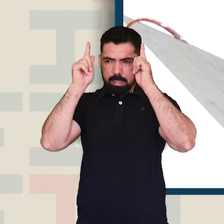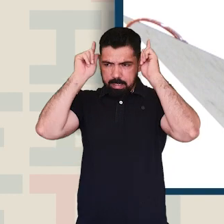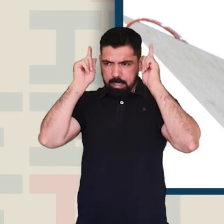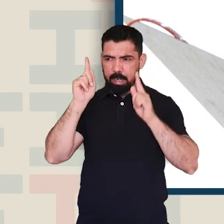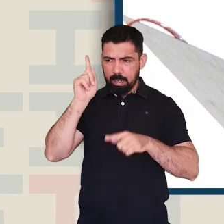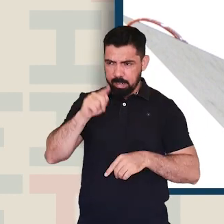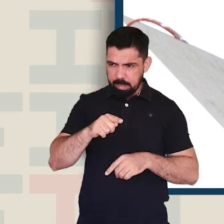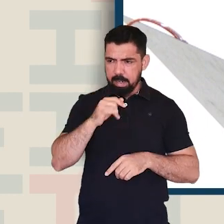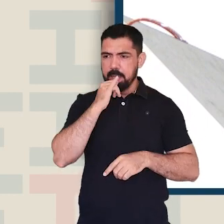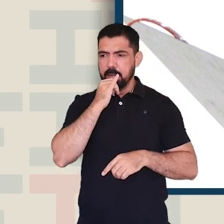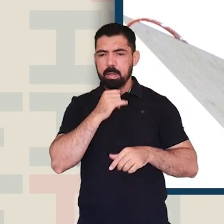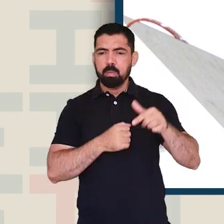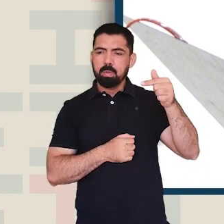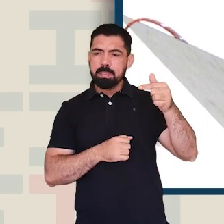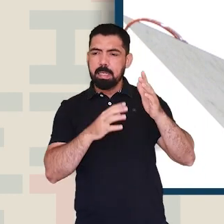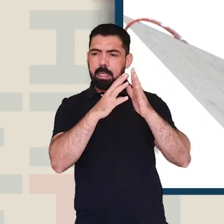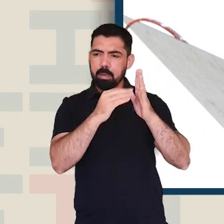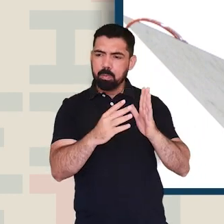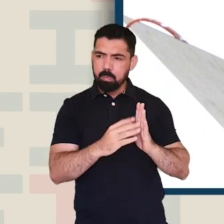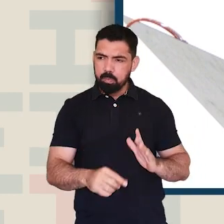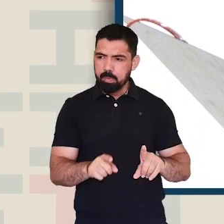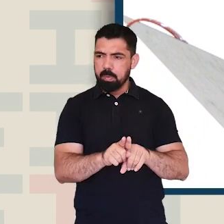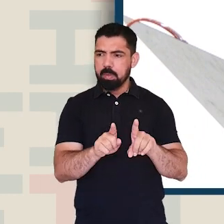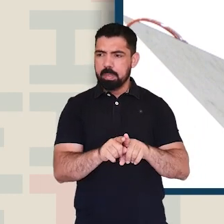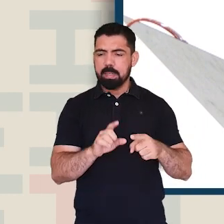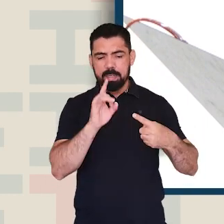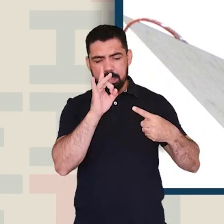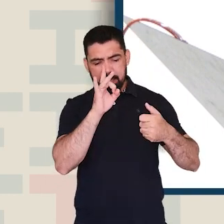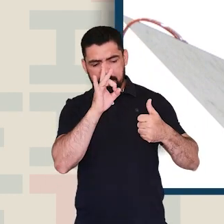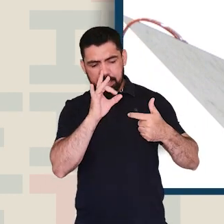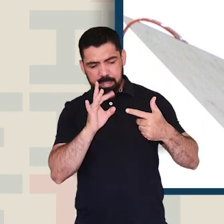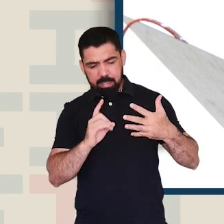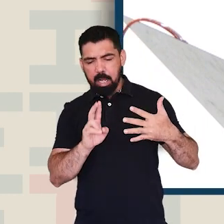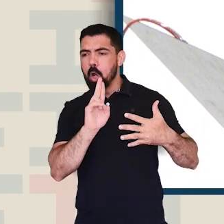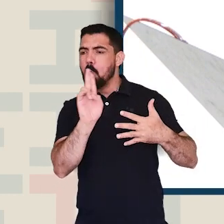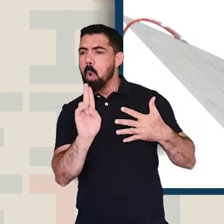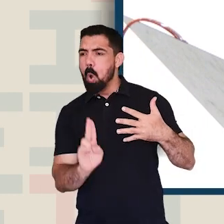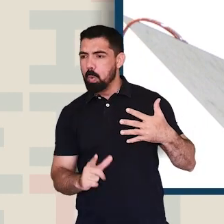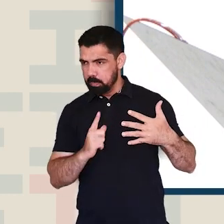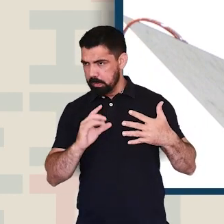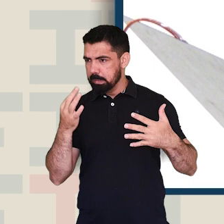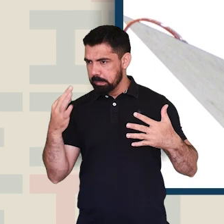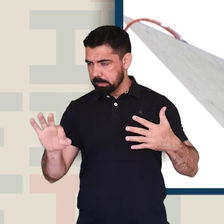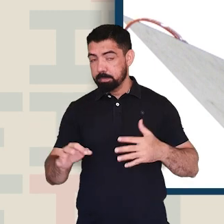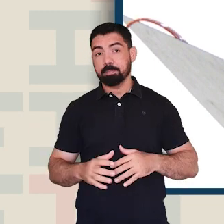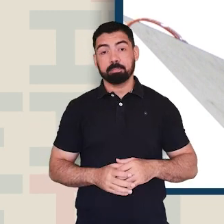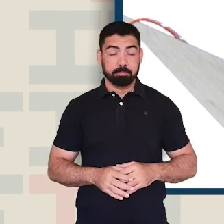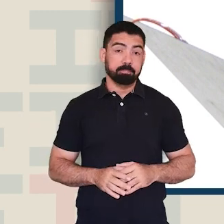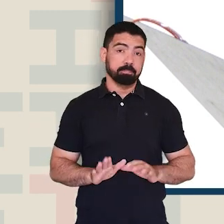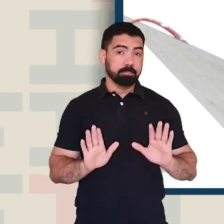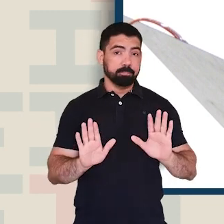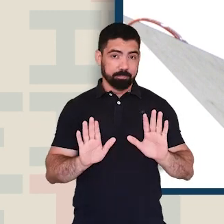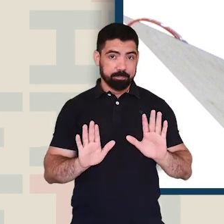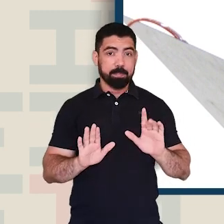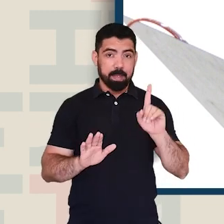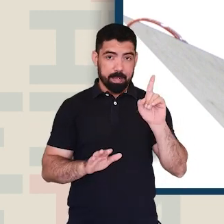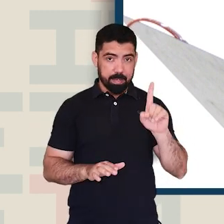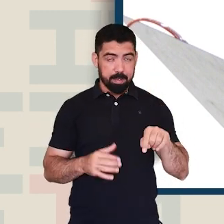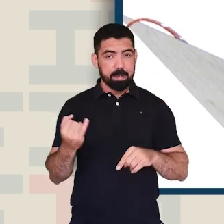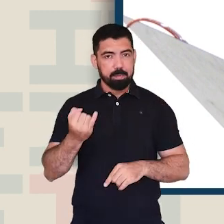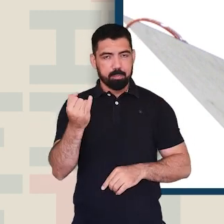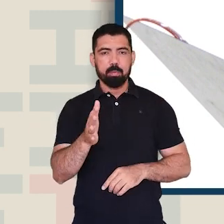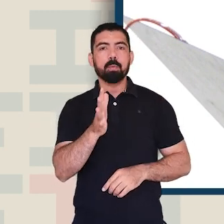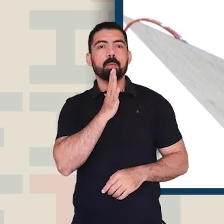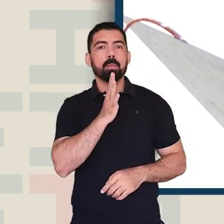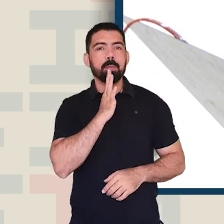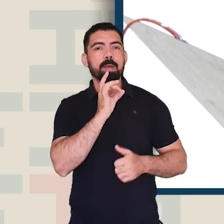gregos, né? Os 7 modos, né? Que cada um tem um nome, né? Então, é